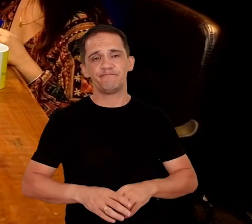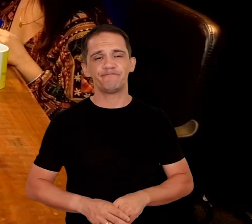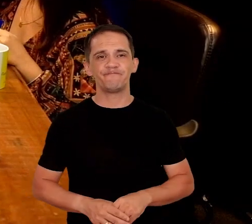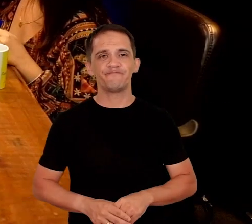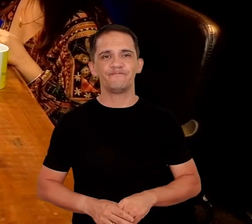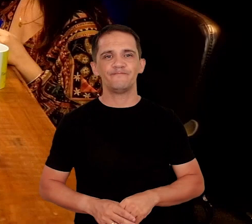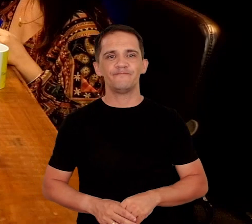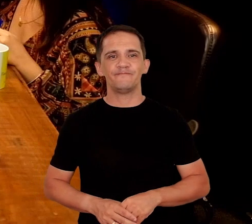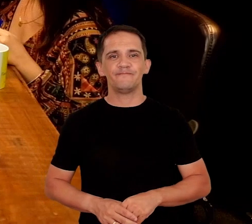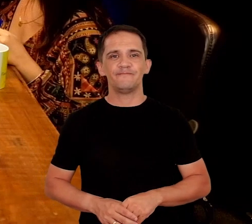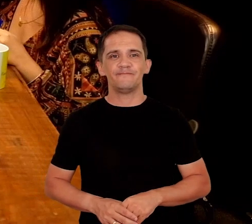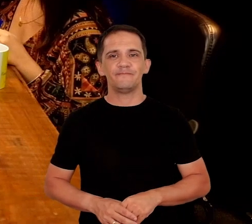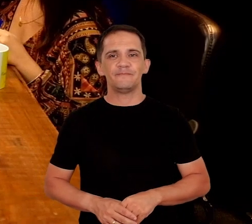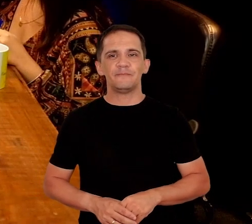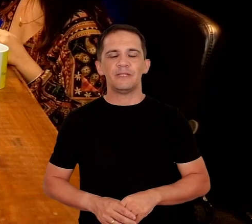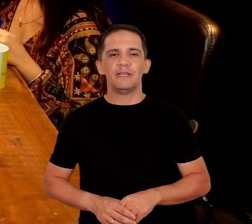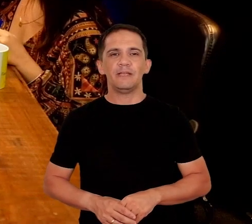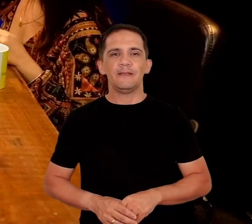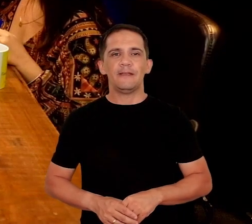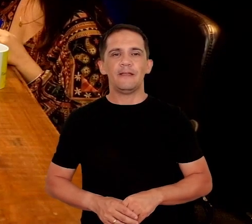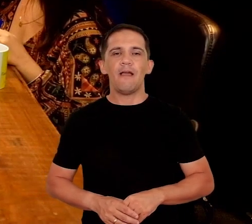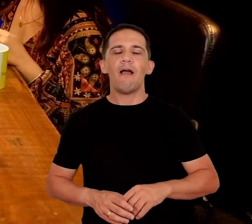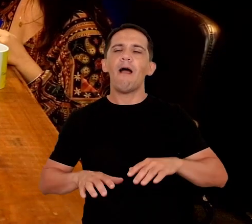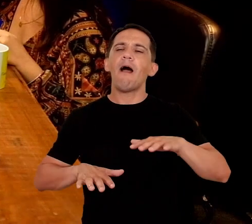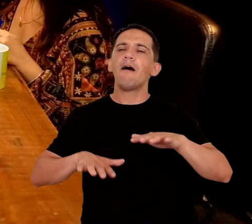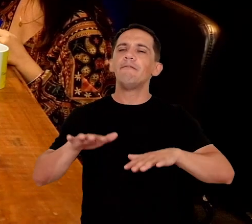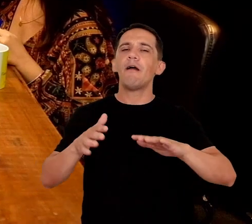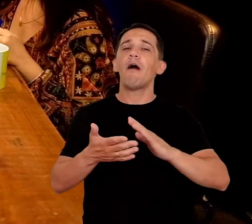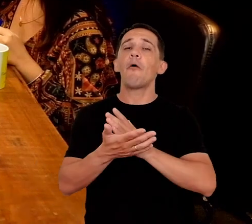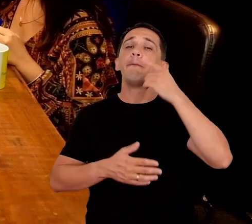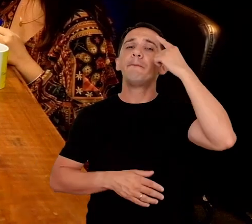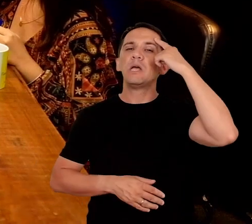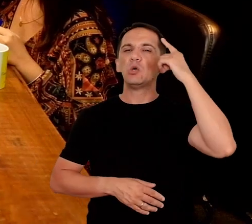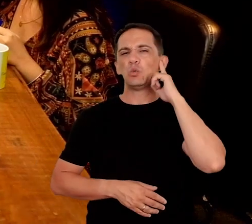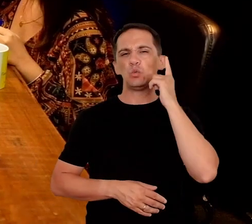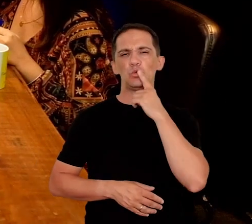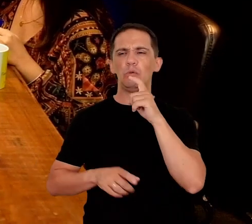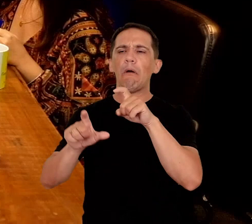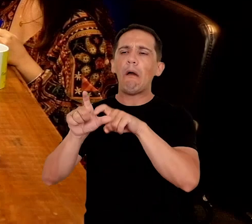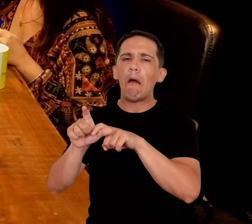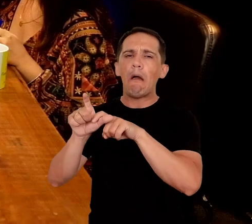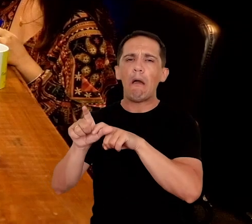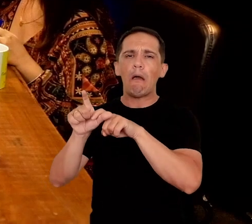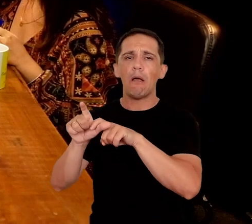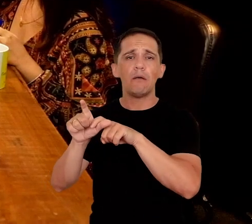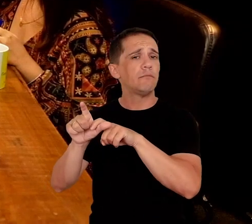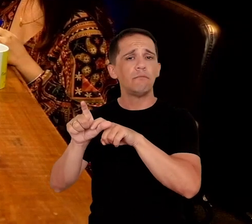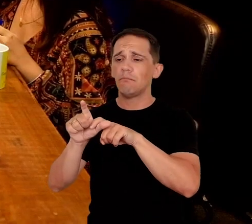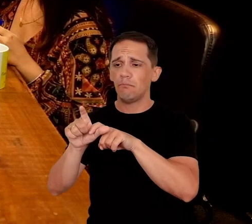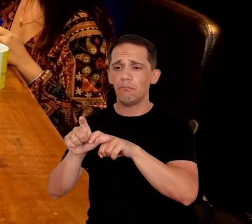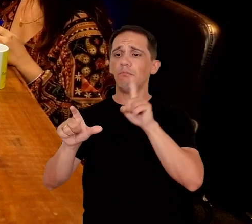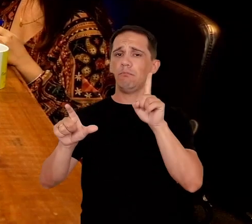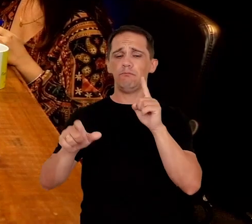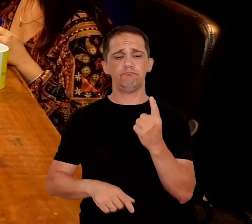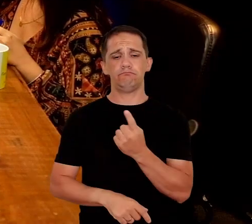assim, tá, o surdo ele é independente, ok. Mas às vezes me perguntam assim, mas quem que tem alguém que mora com vocês? Como quem diz, tem alguém responsável?